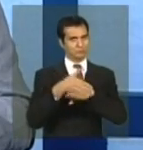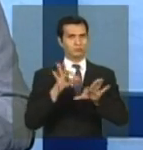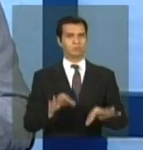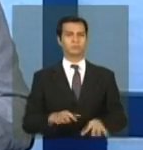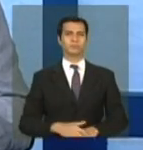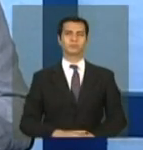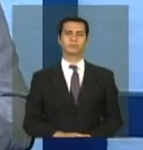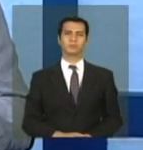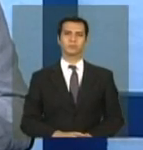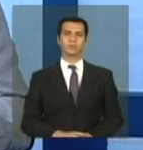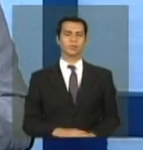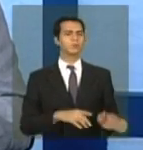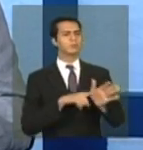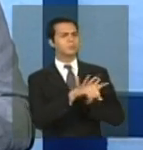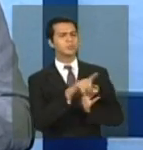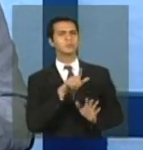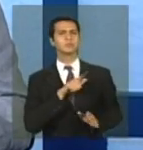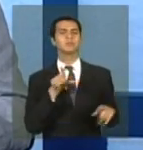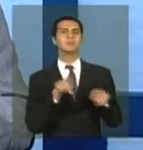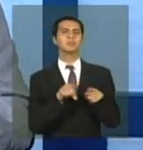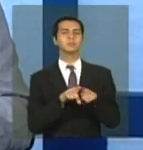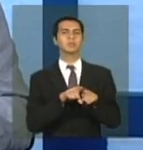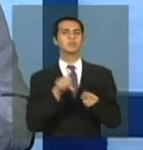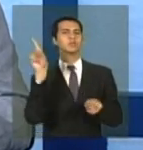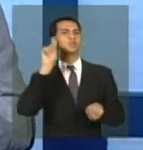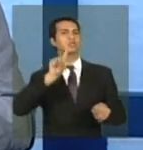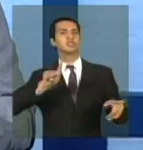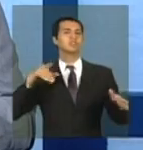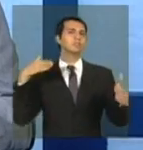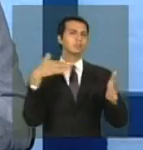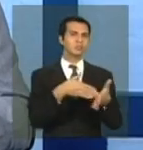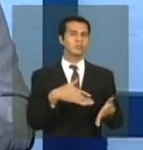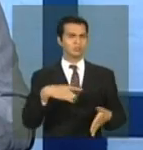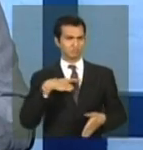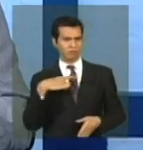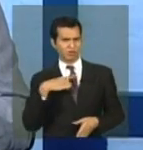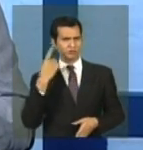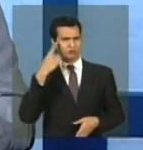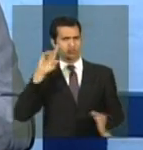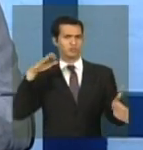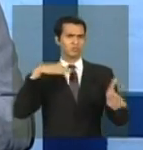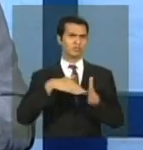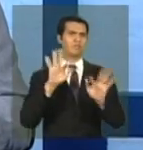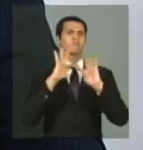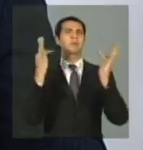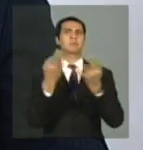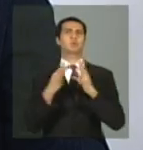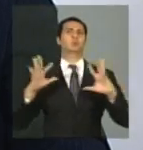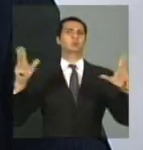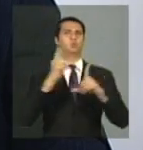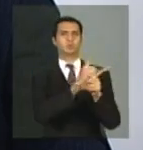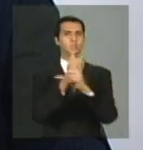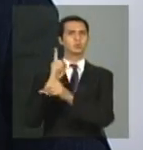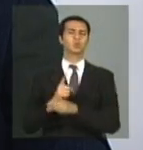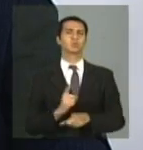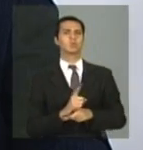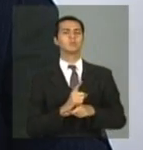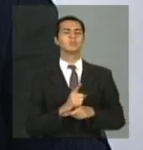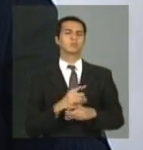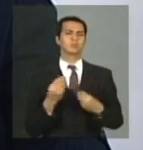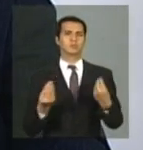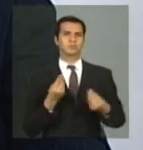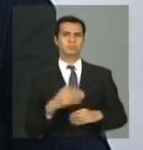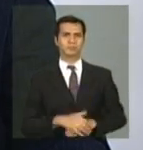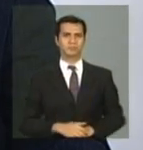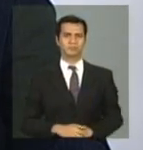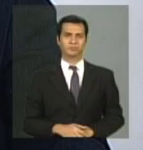prazo para que as famílias regularizem essa situação. Há um prazo determinado? Que prazo é esse? Da